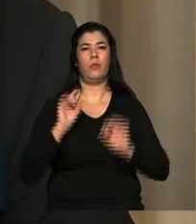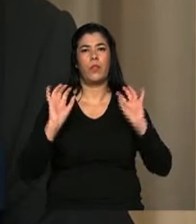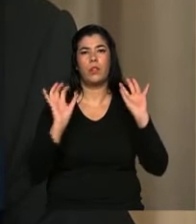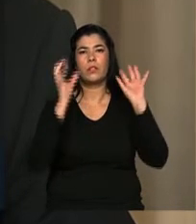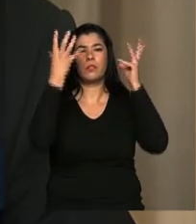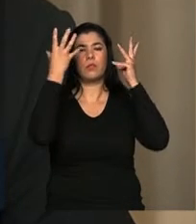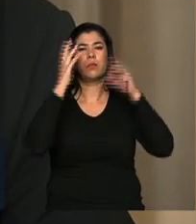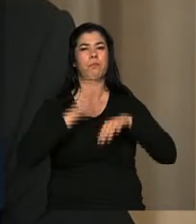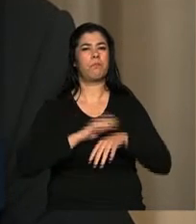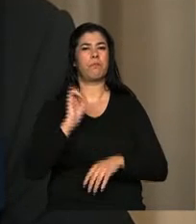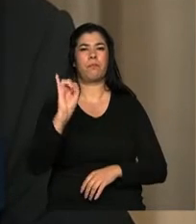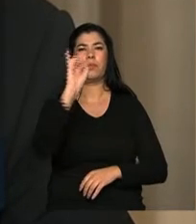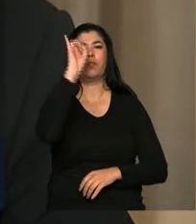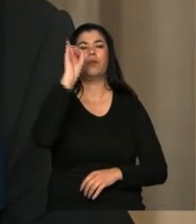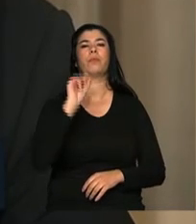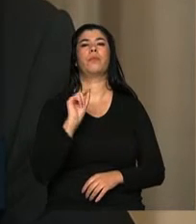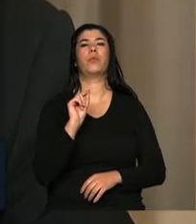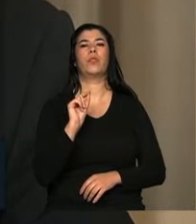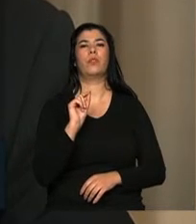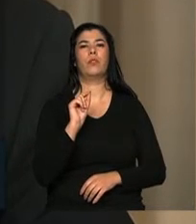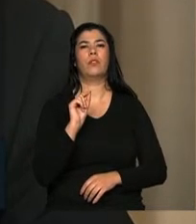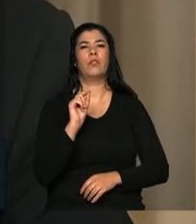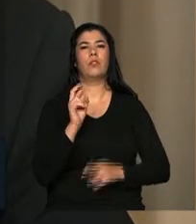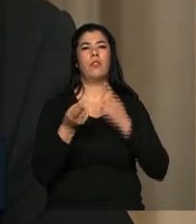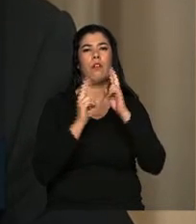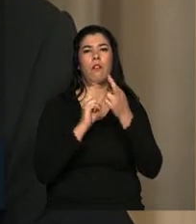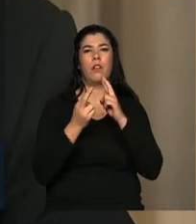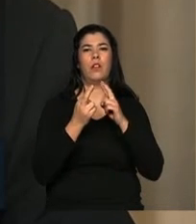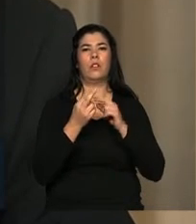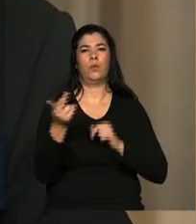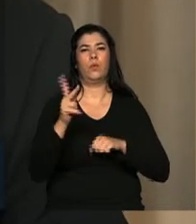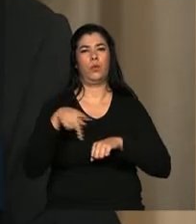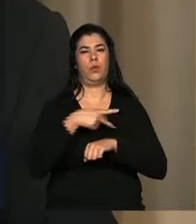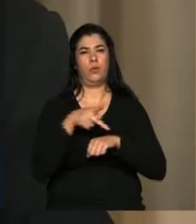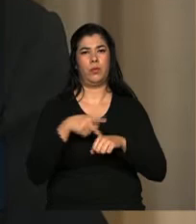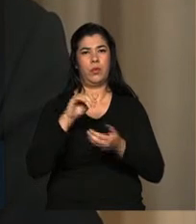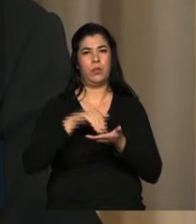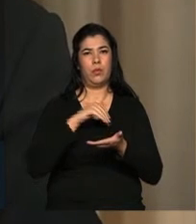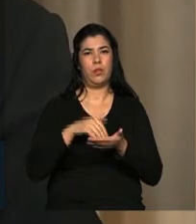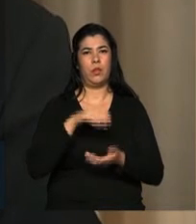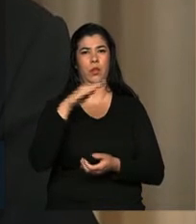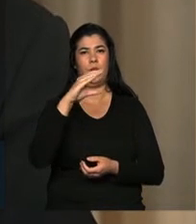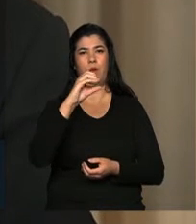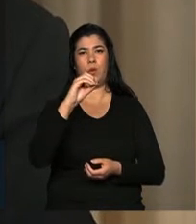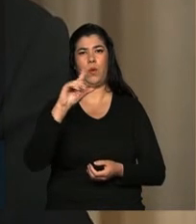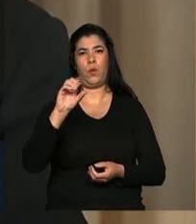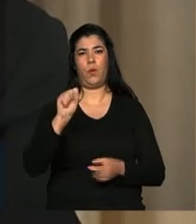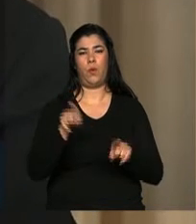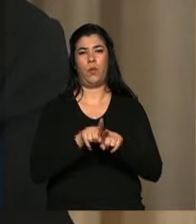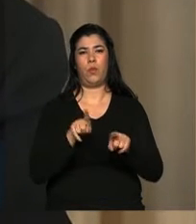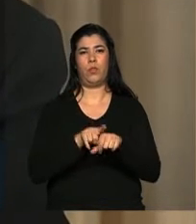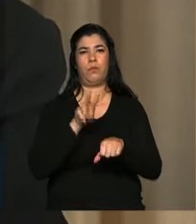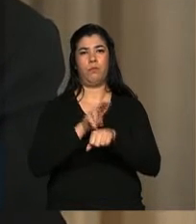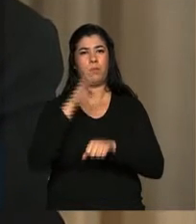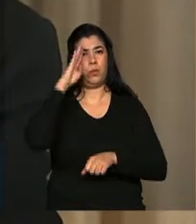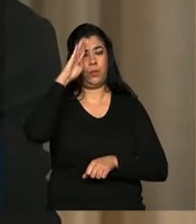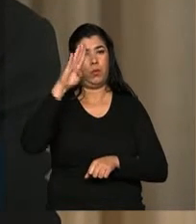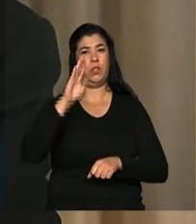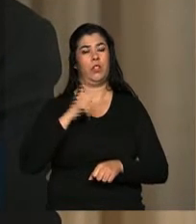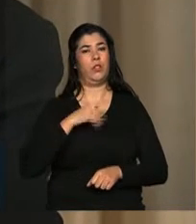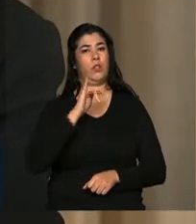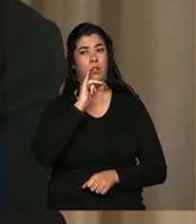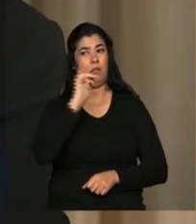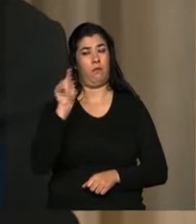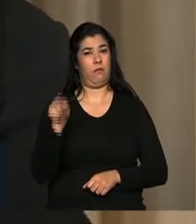celebrando uma das mais importantes relações bilaterais. O secretário Cohen está aqui, foi secretário secretário de Defesa, e já me ouviu